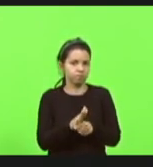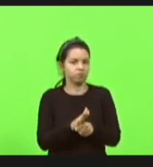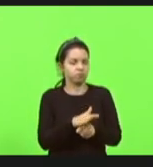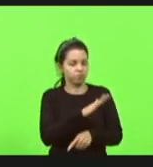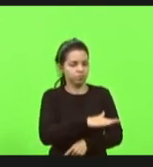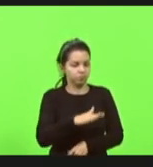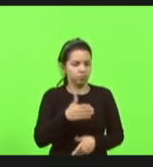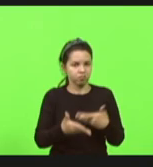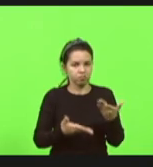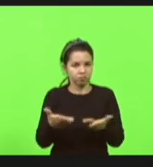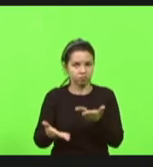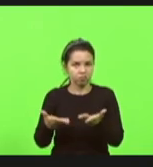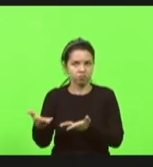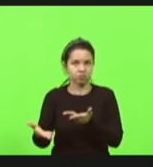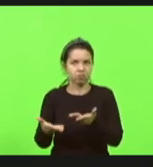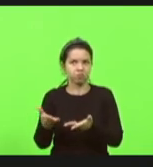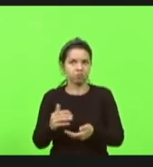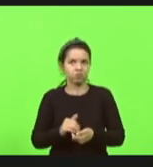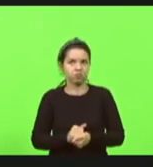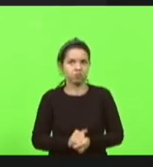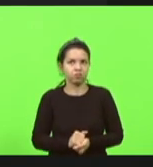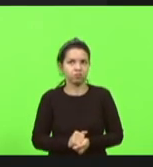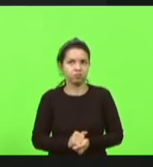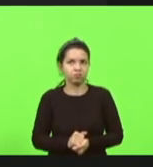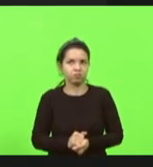filhos. Não haverá...